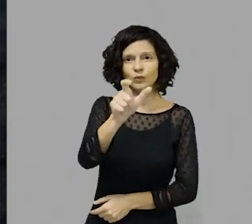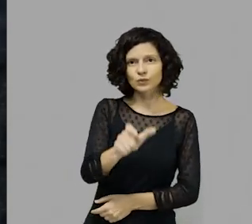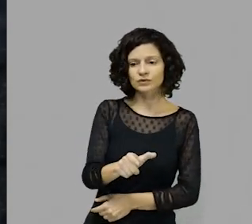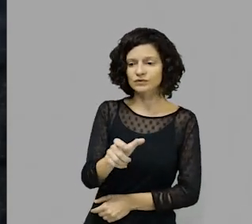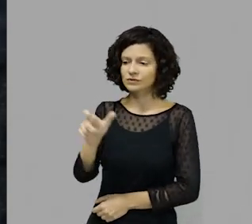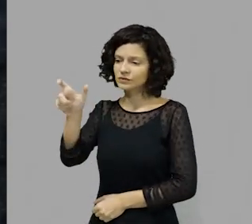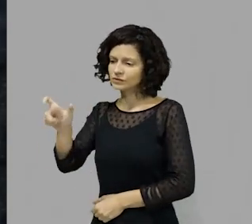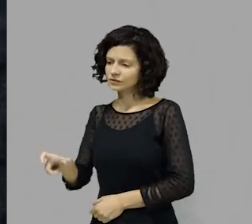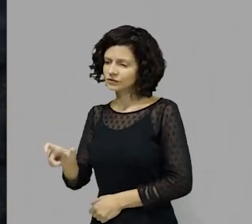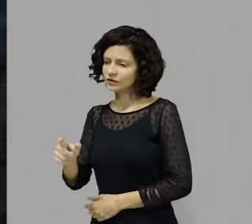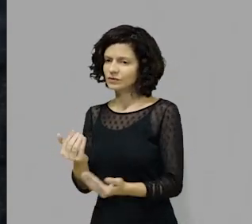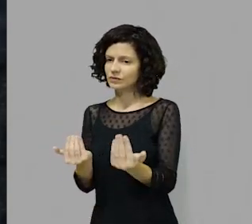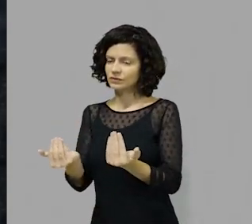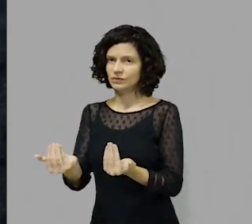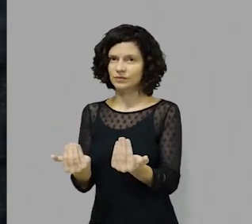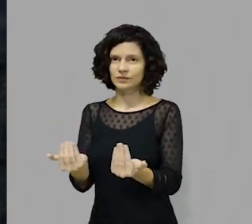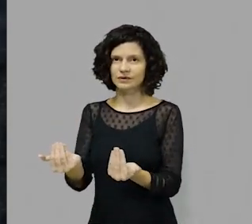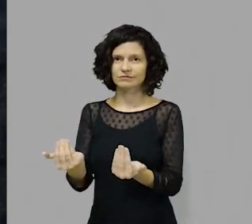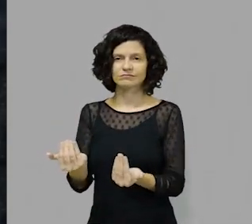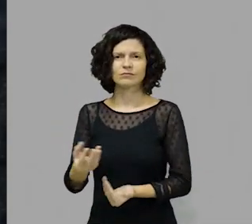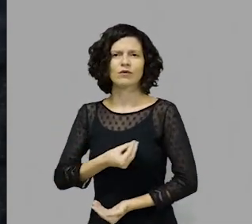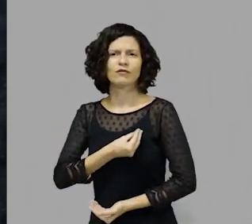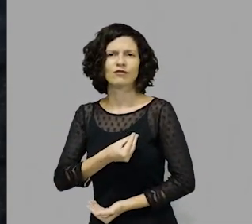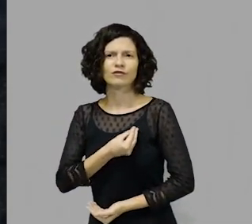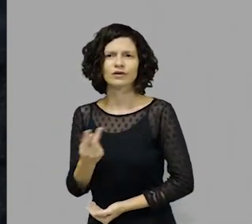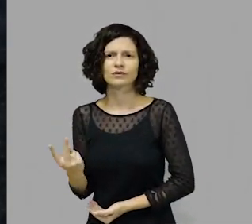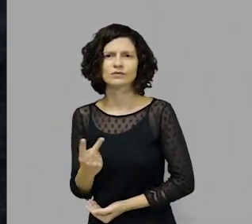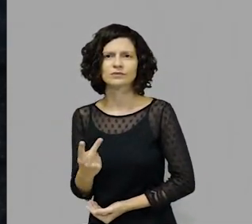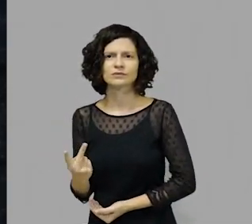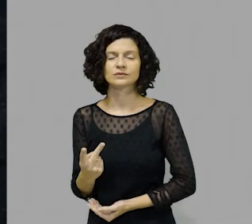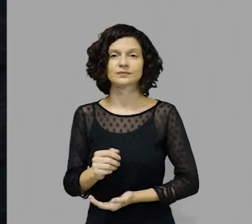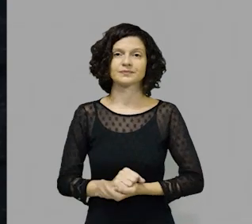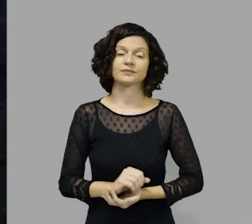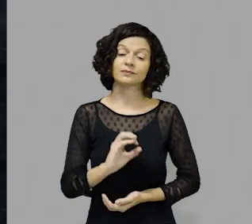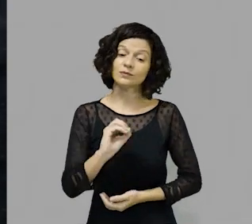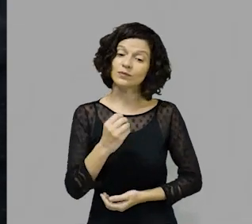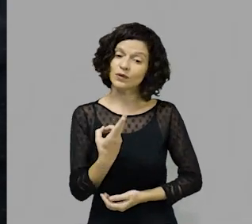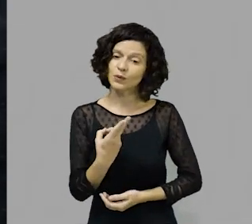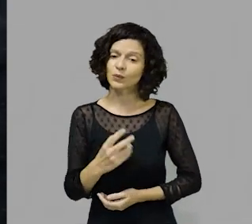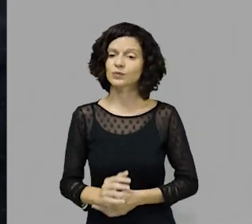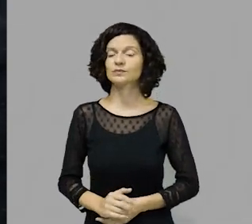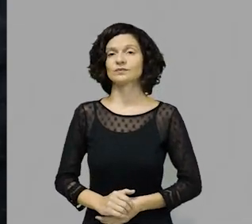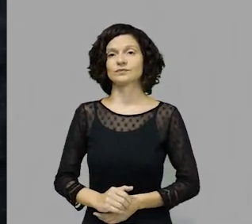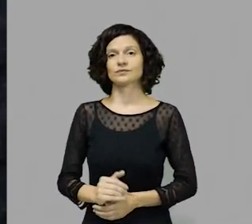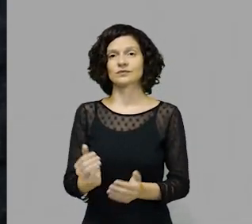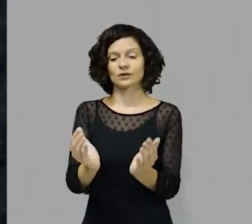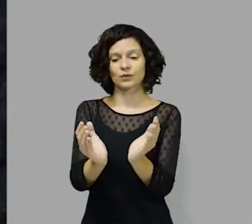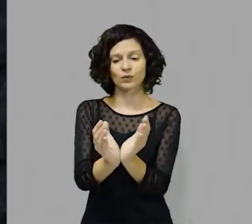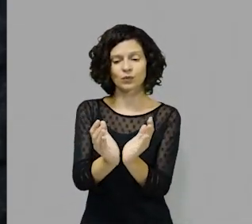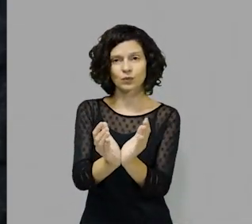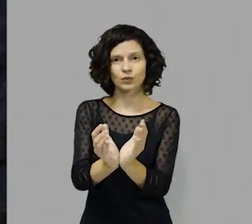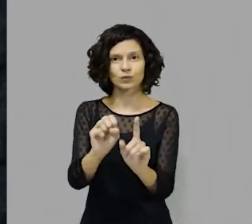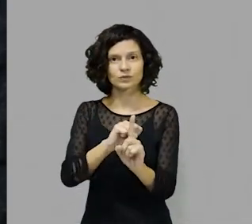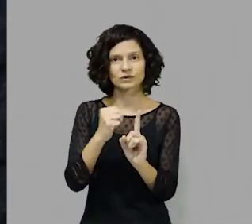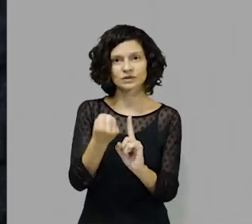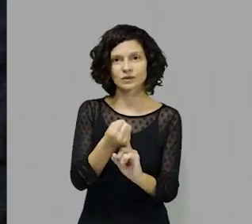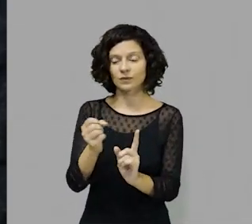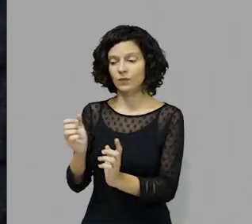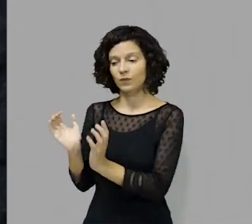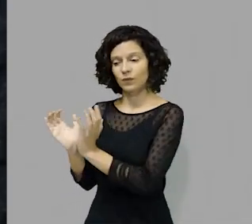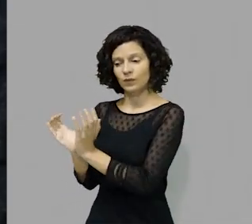o padrão de vida de outro indivíduo. Ou então, de um padrão de vida de um grupo social em relação a outro